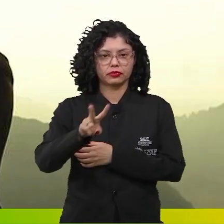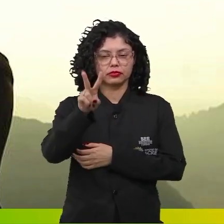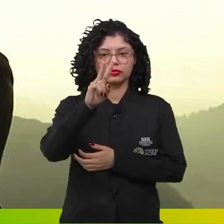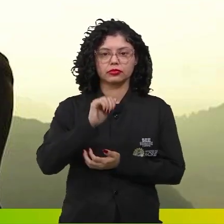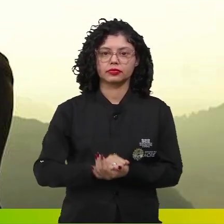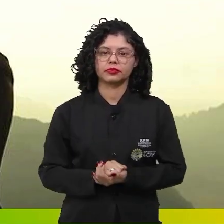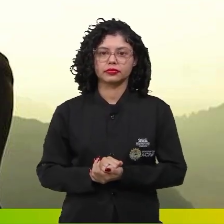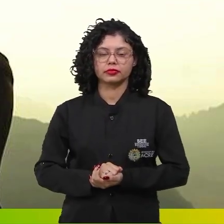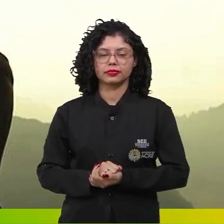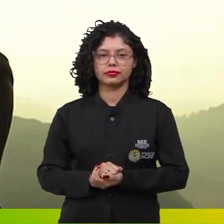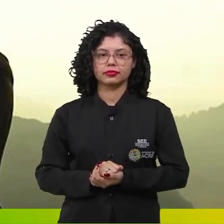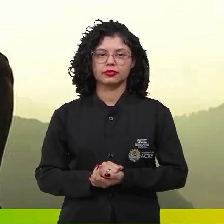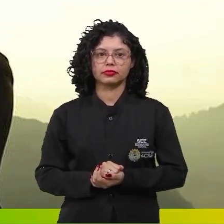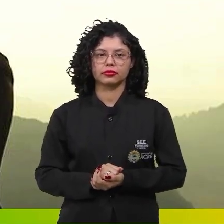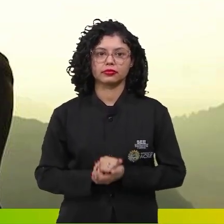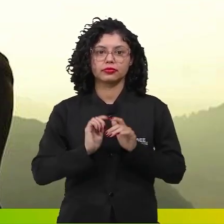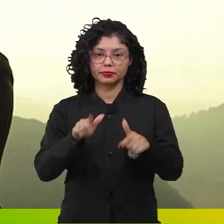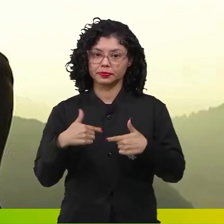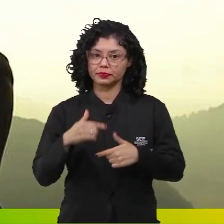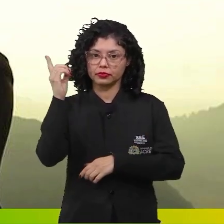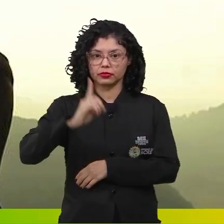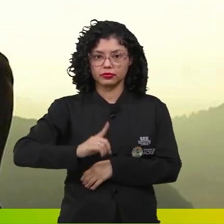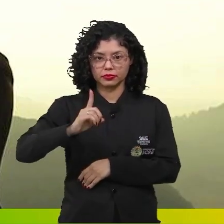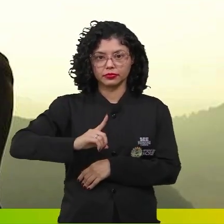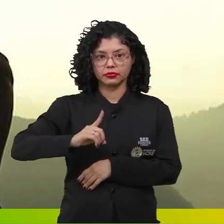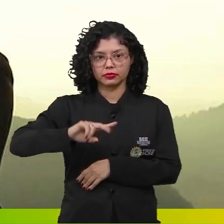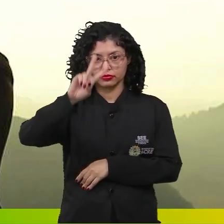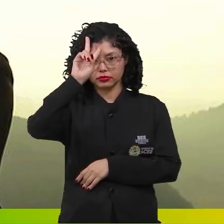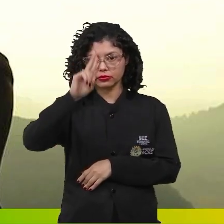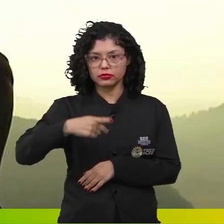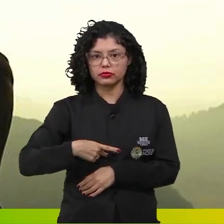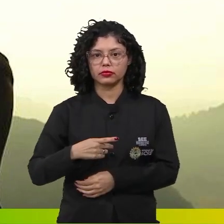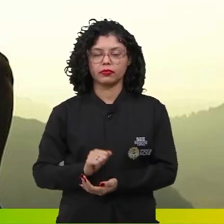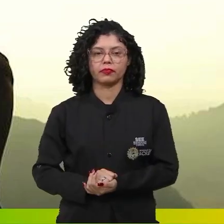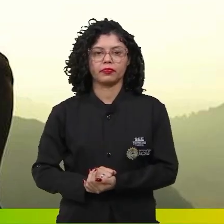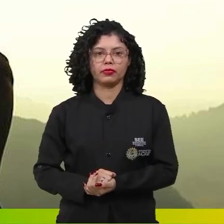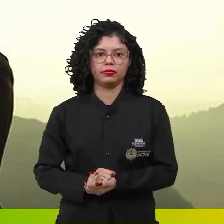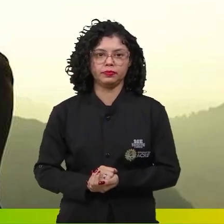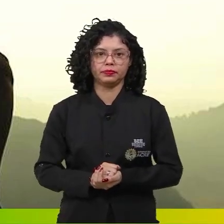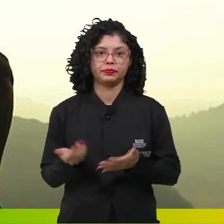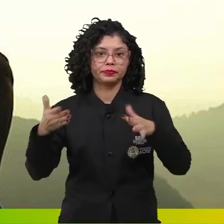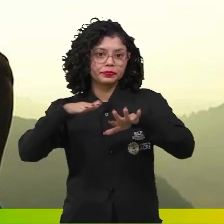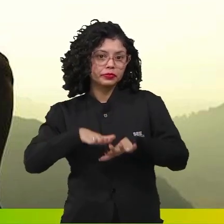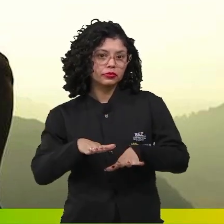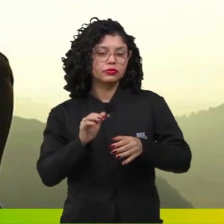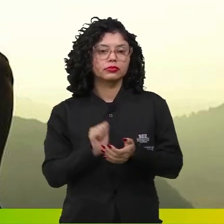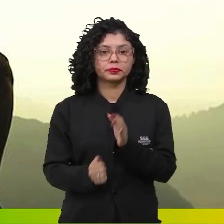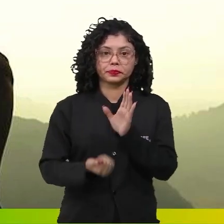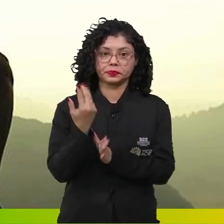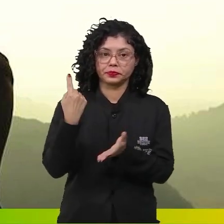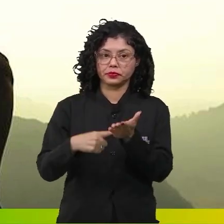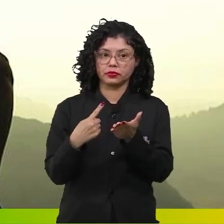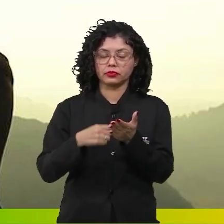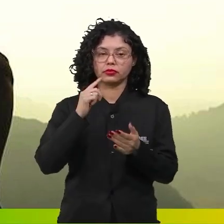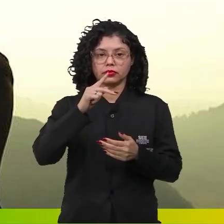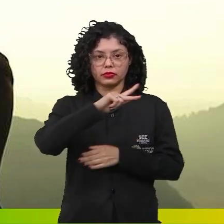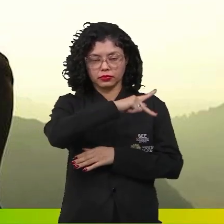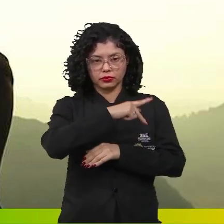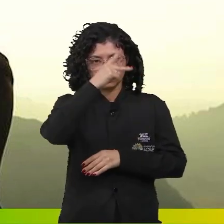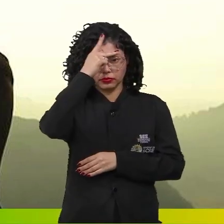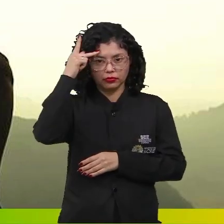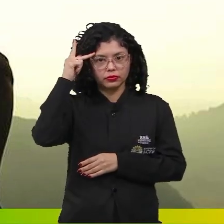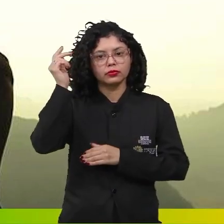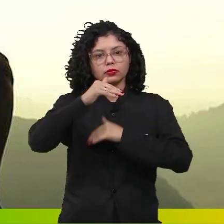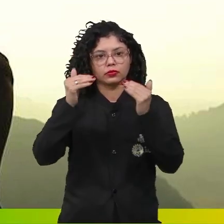valorização da pluralidade e defesa dos direitos humanos. Incluir significa criar condições para que todas as